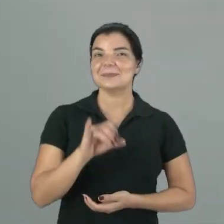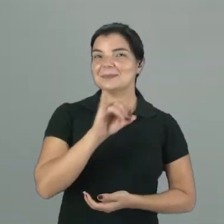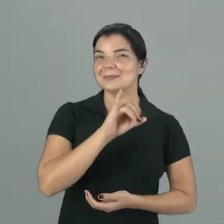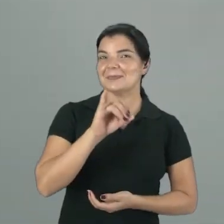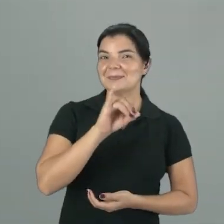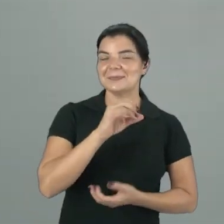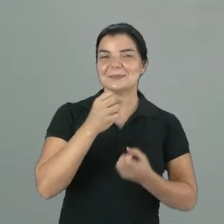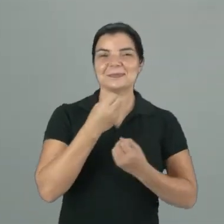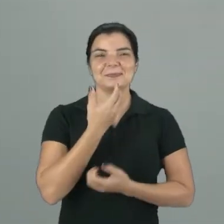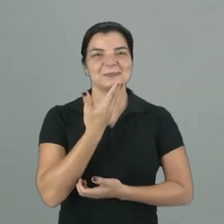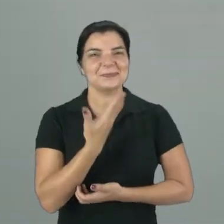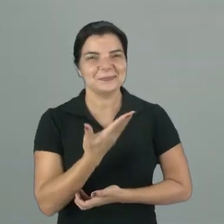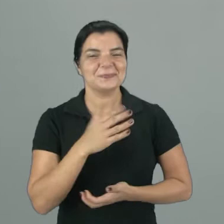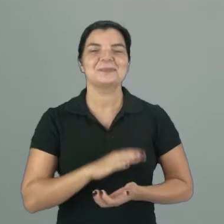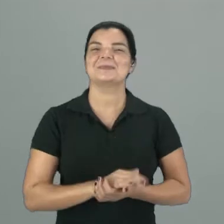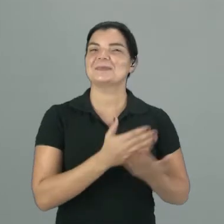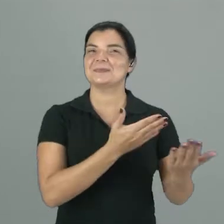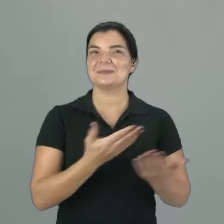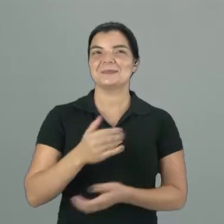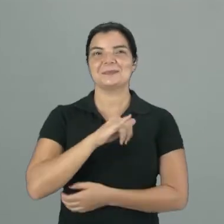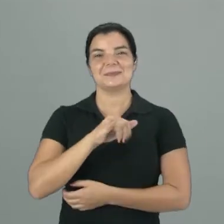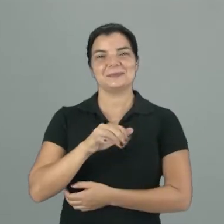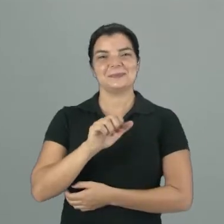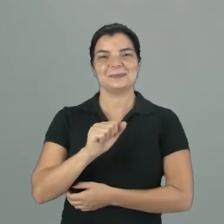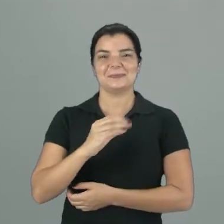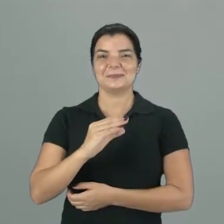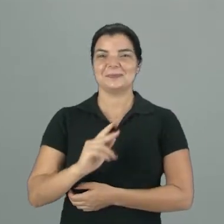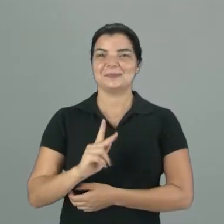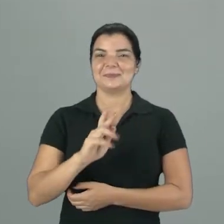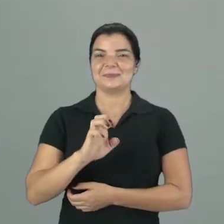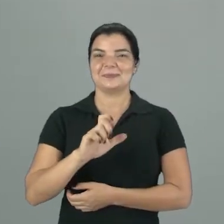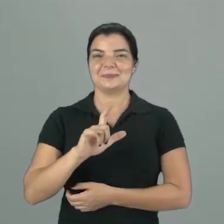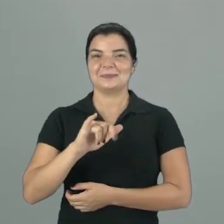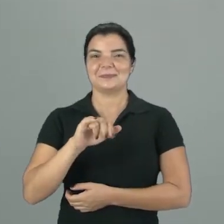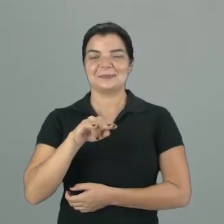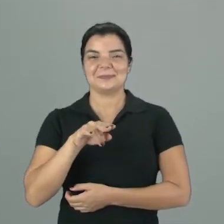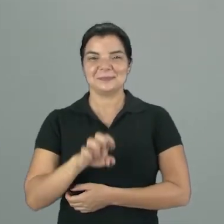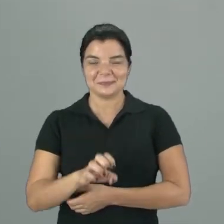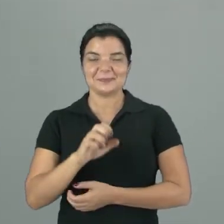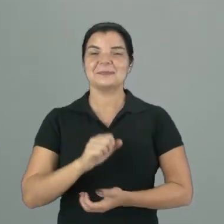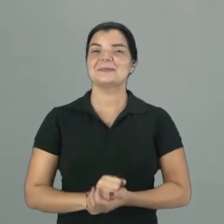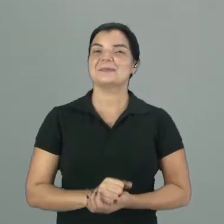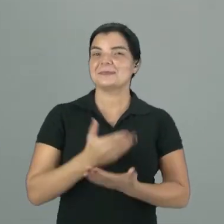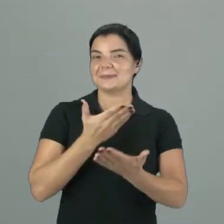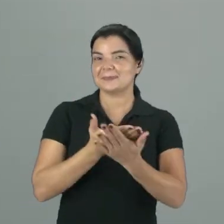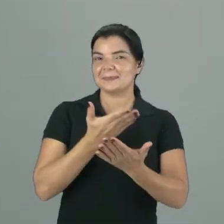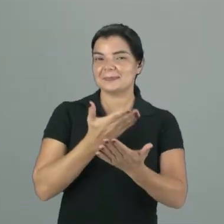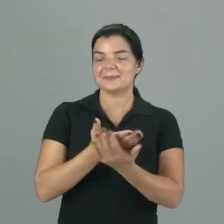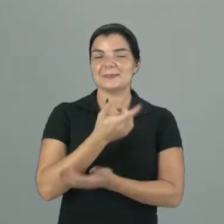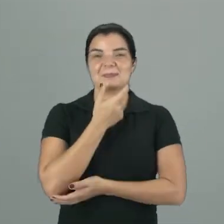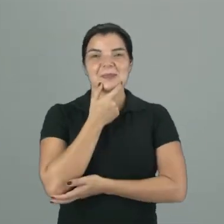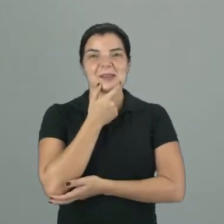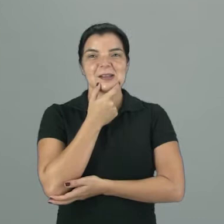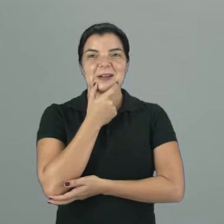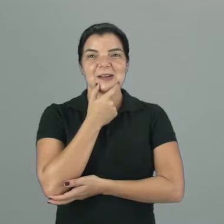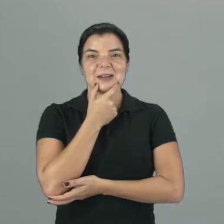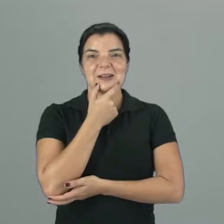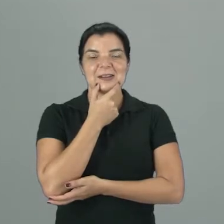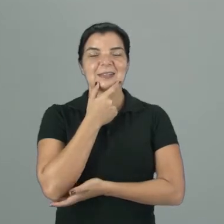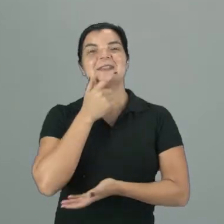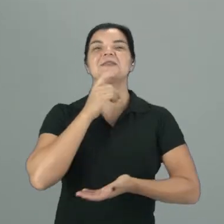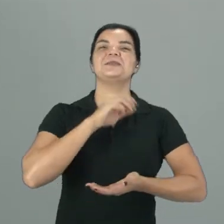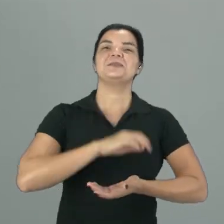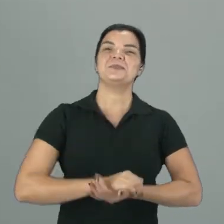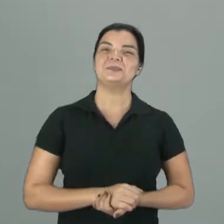Hello guys, how are you? My name is Jaqueline and welcome to our English classes. Olá pessoal, como é que vocês estão? Espero que estejam